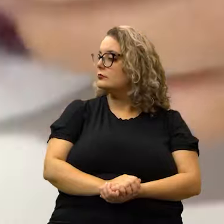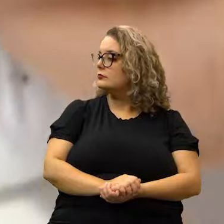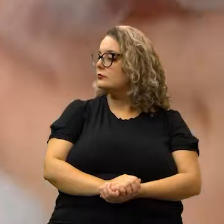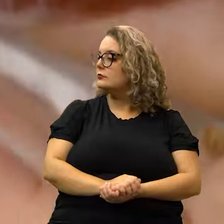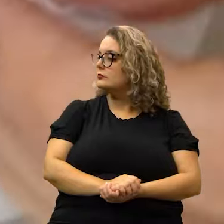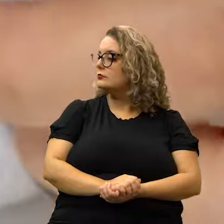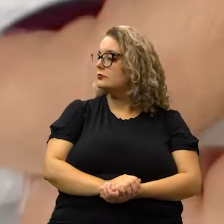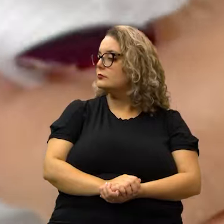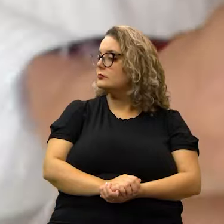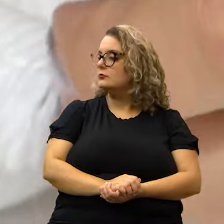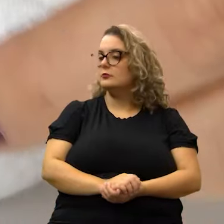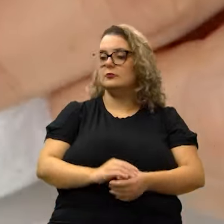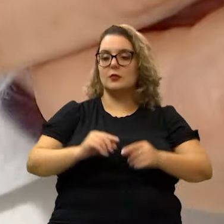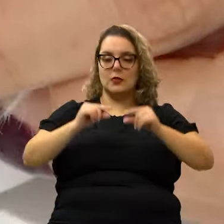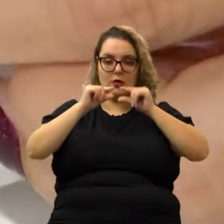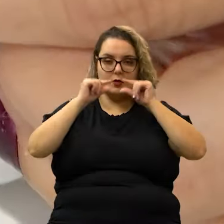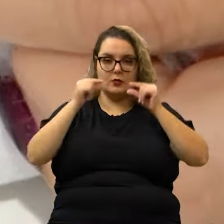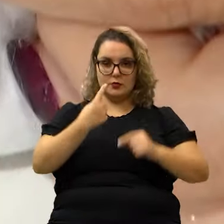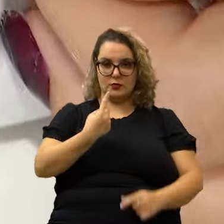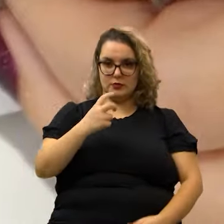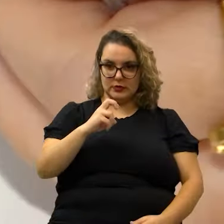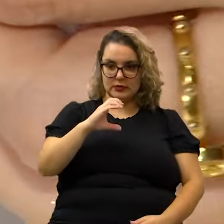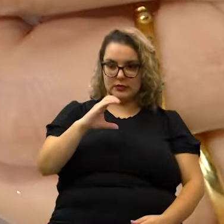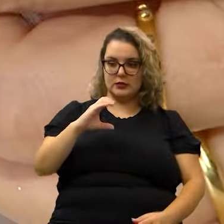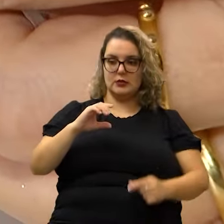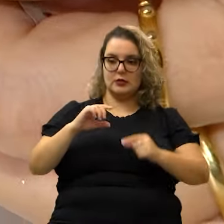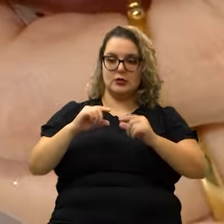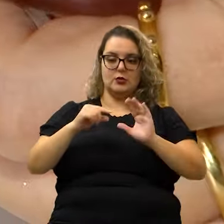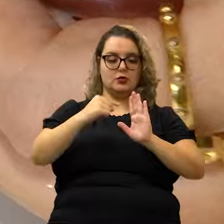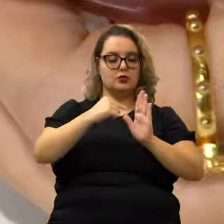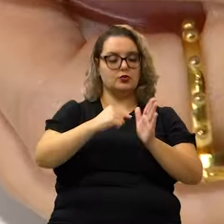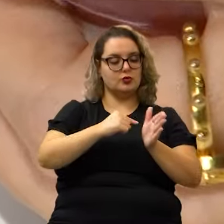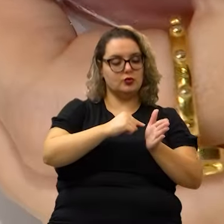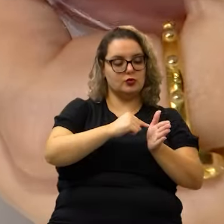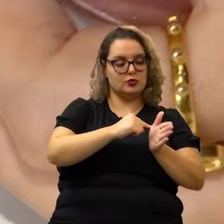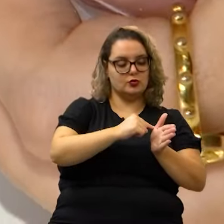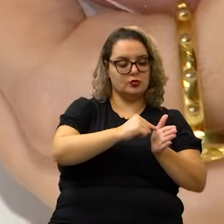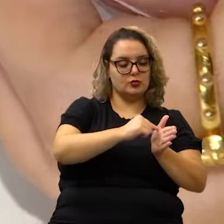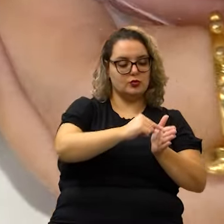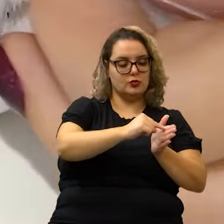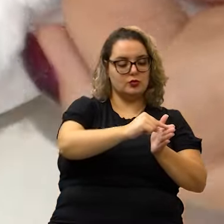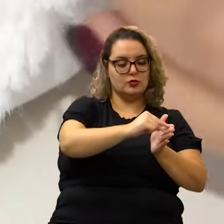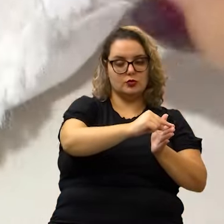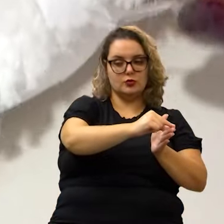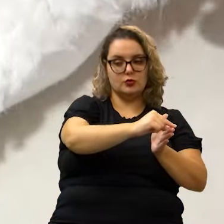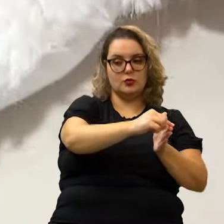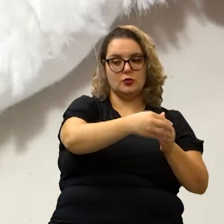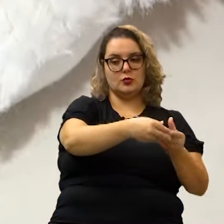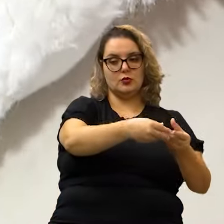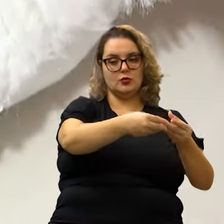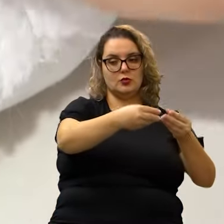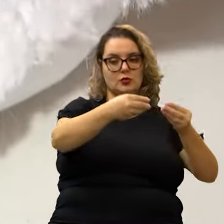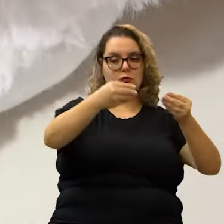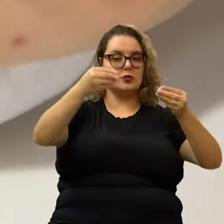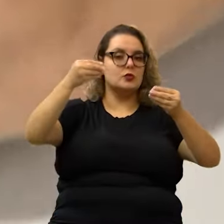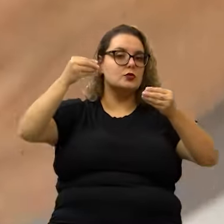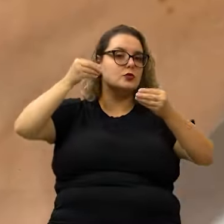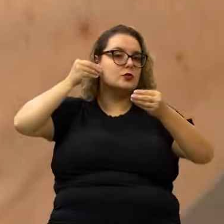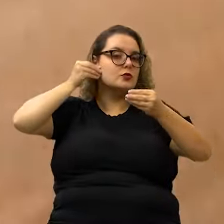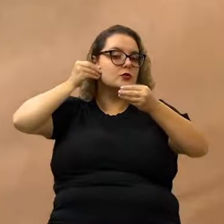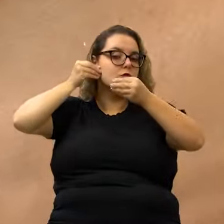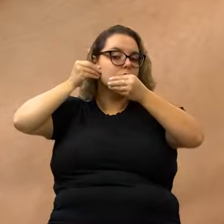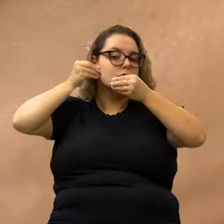A parte mais extensa, os 15 centímetros, a gente vai passar a cola em toda a extensão e vai colando ao redor